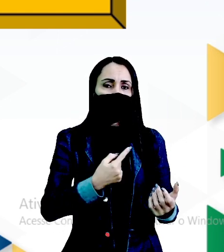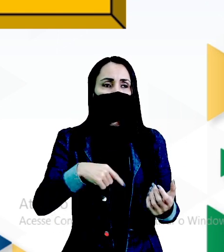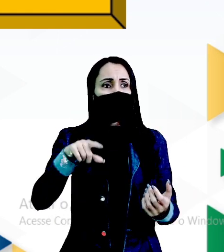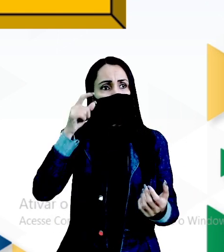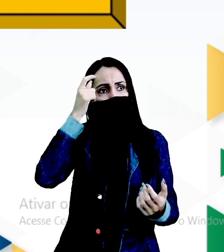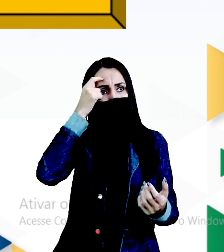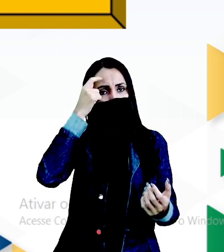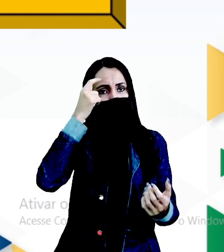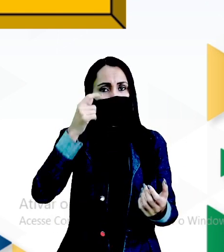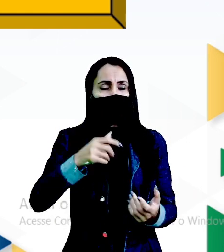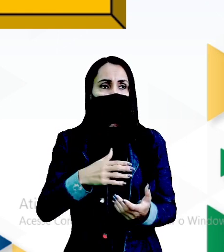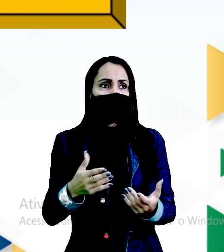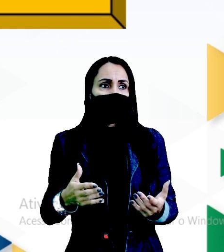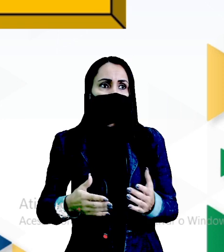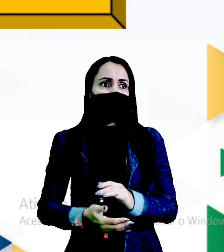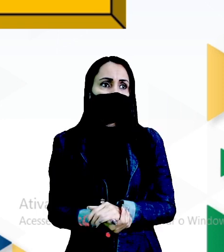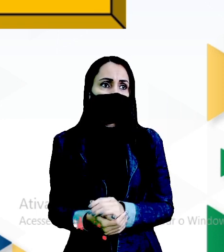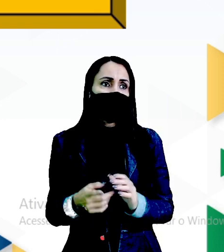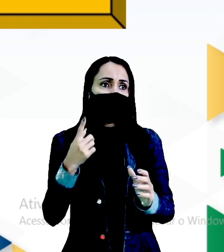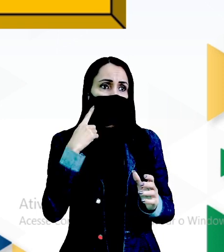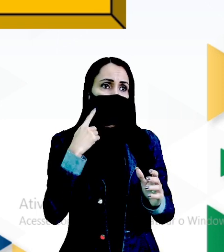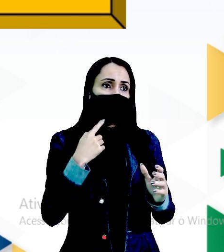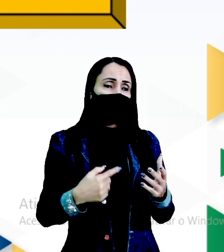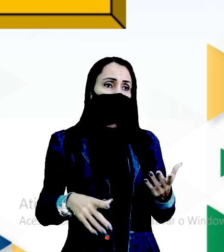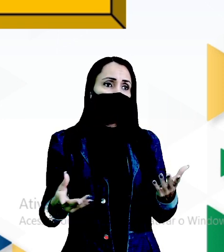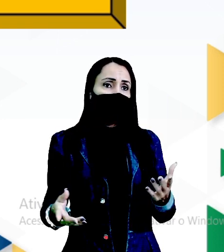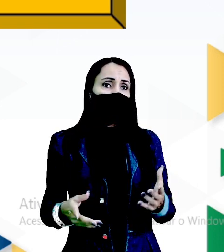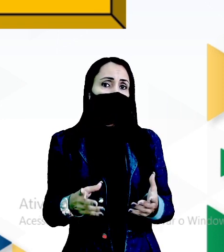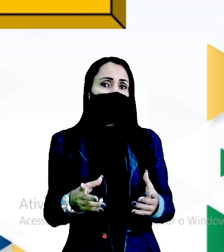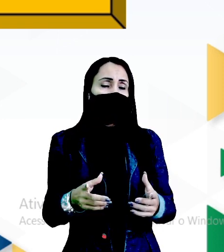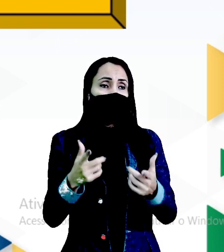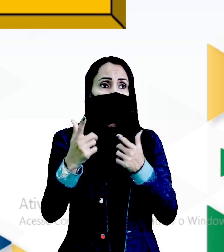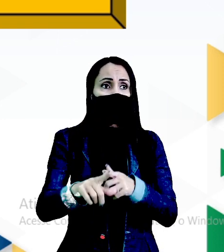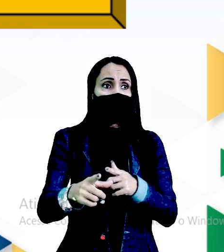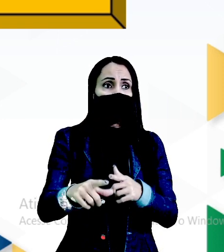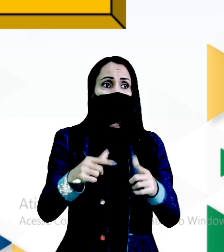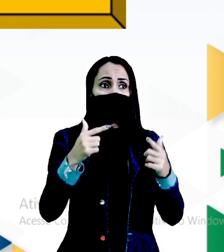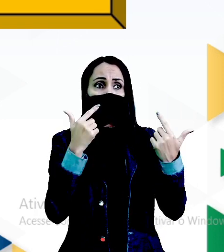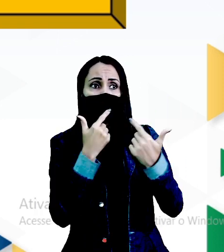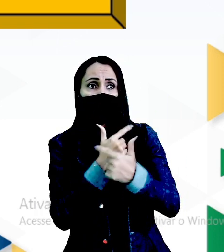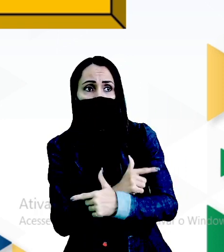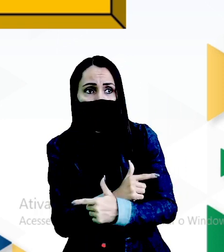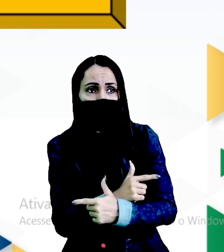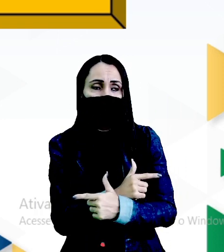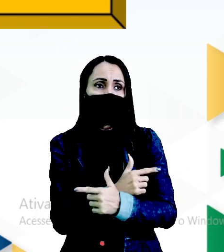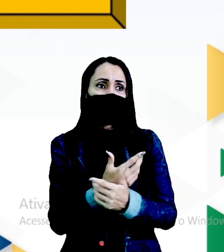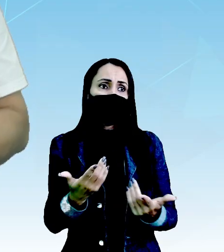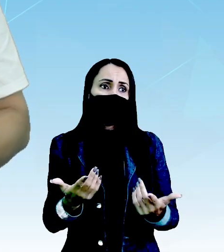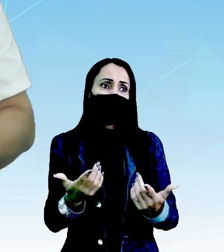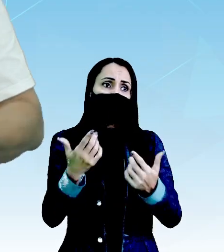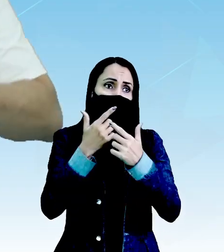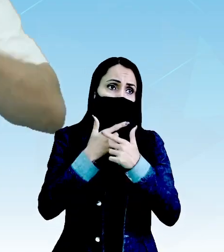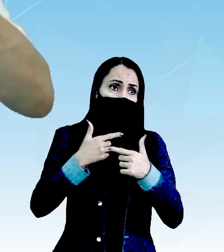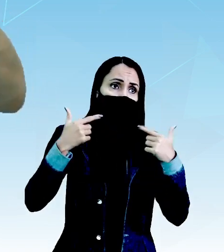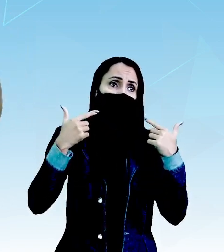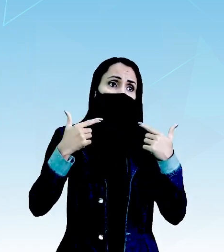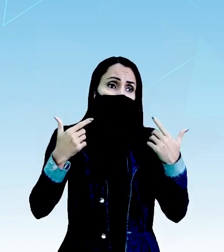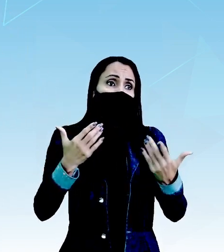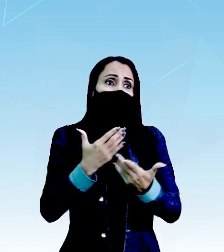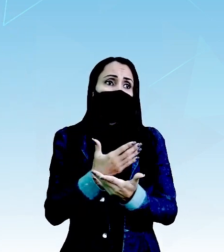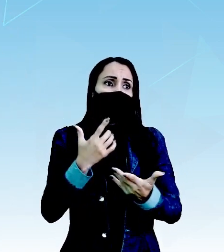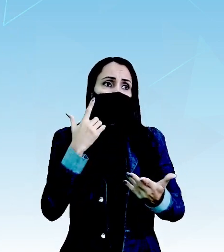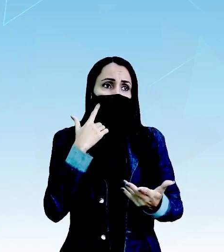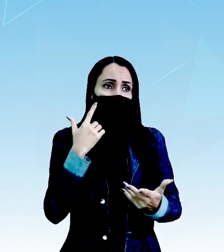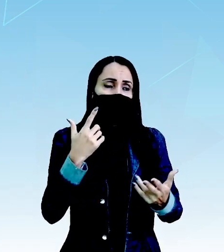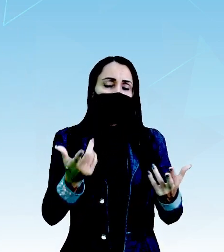e sem propósito, que provocam o riso. O riso é justamente uma